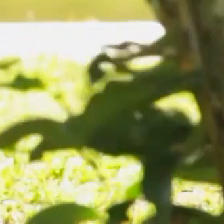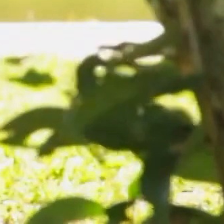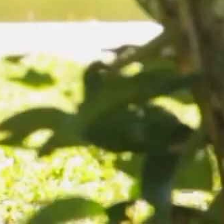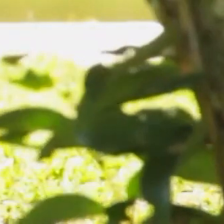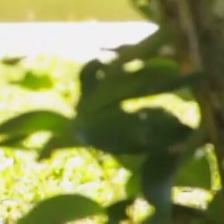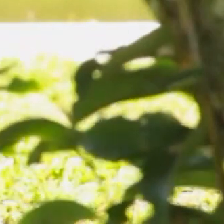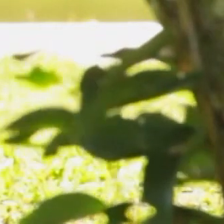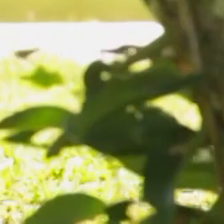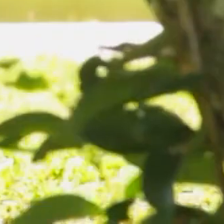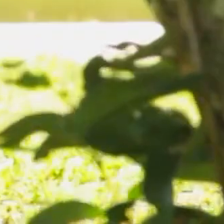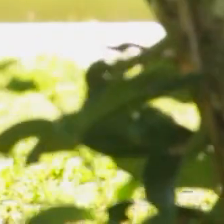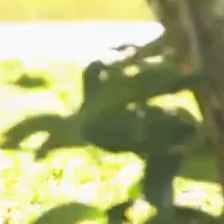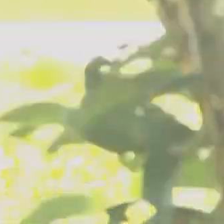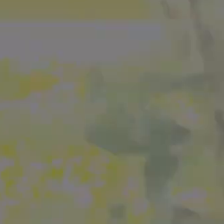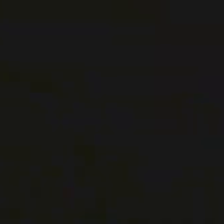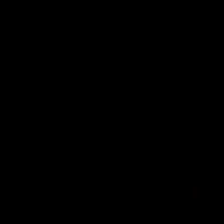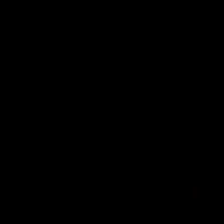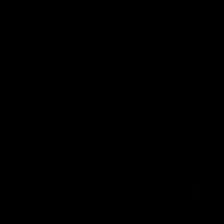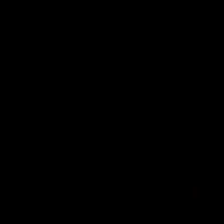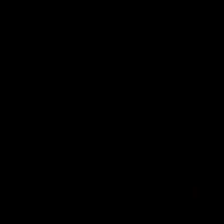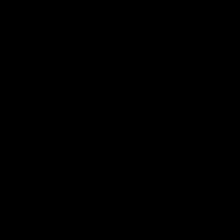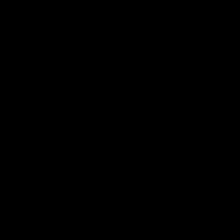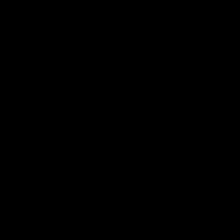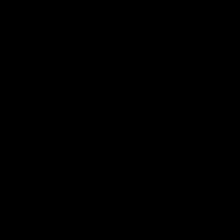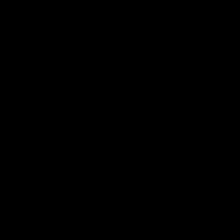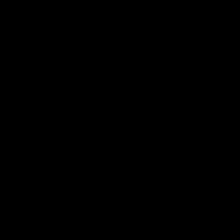uma escolha saudável para os seus bichinhos.